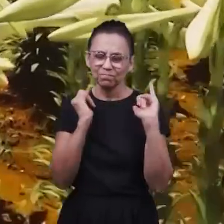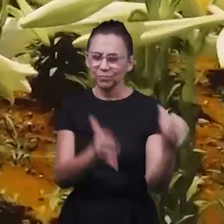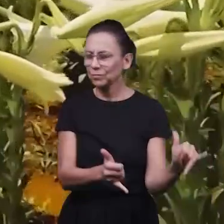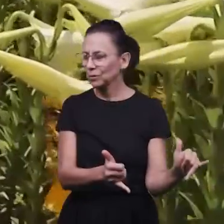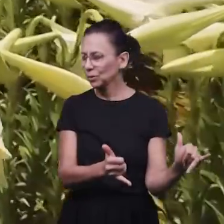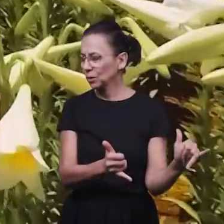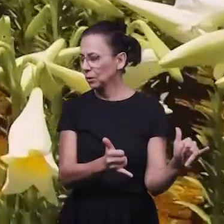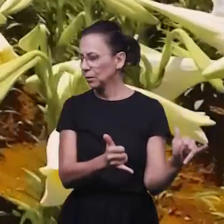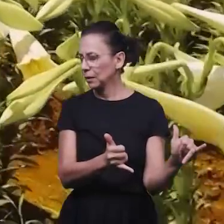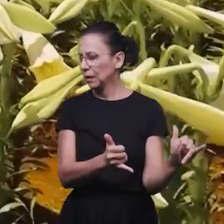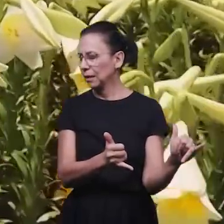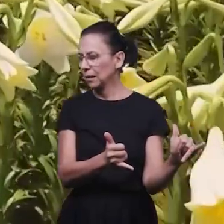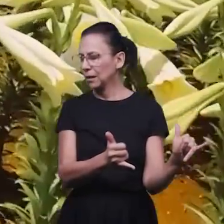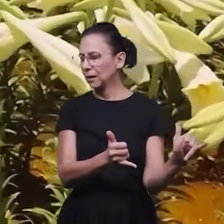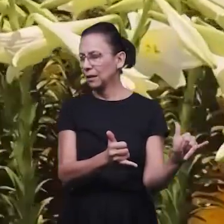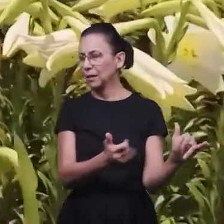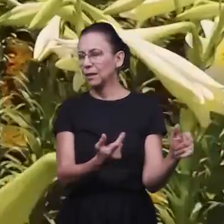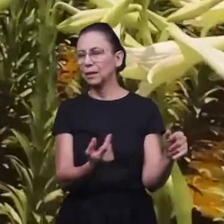nunca mais vamos